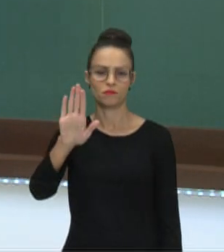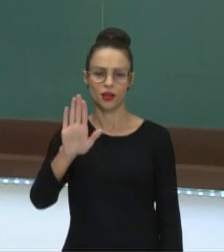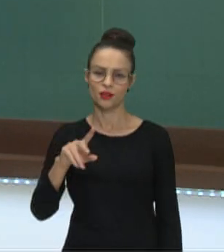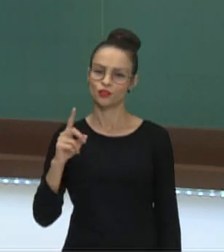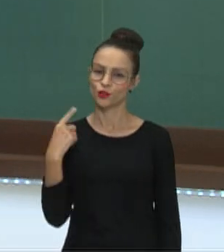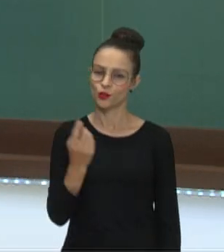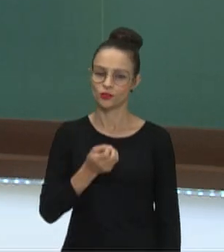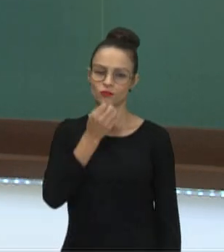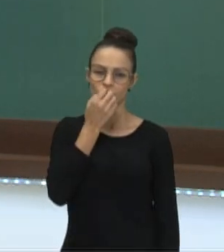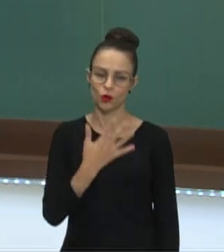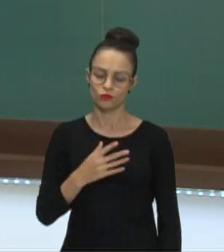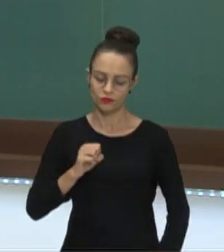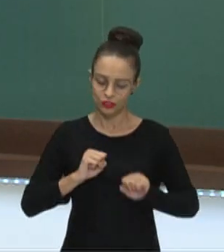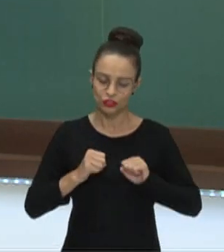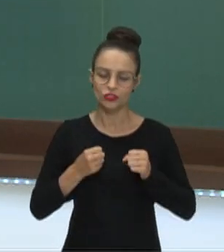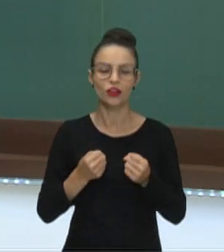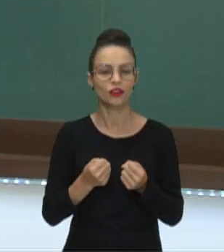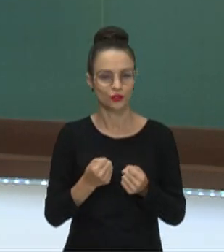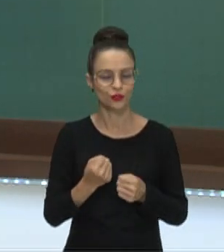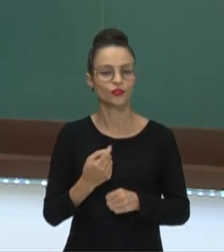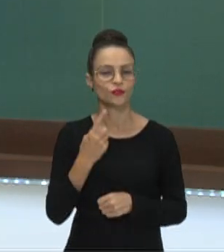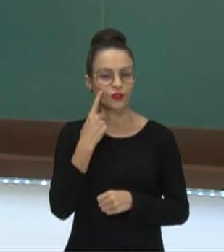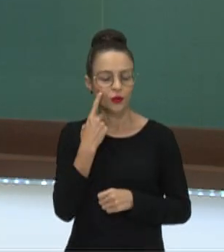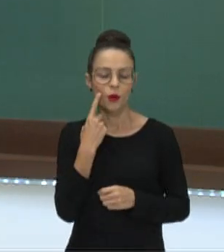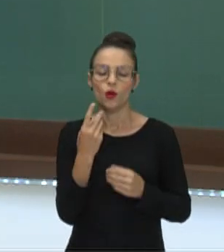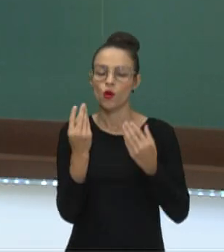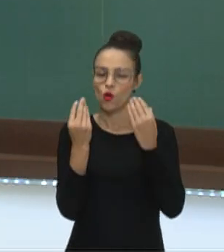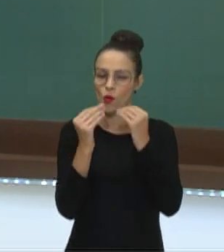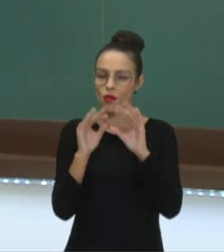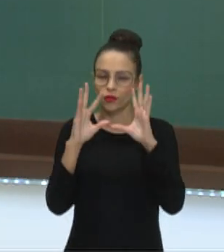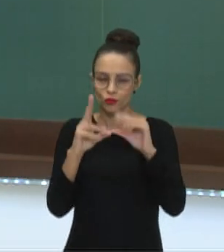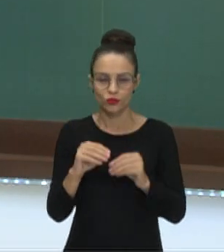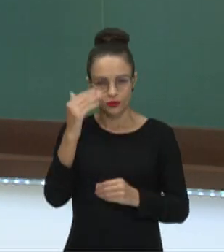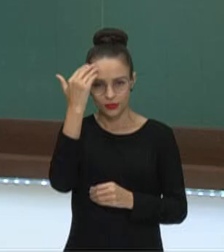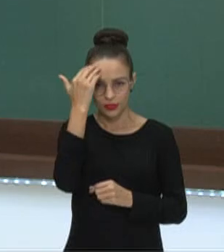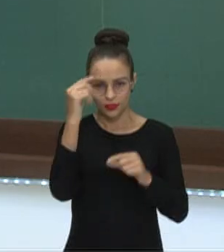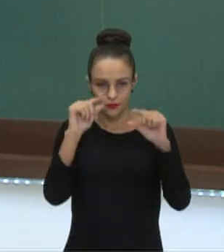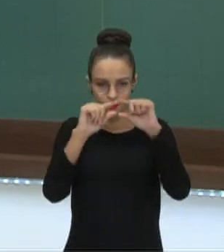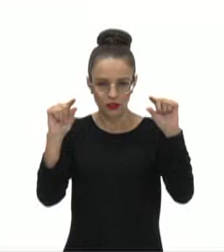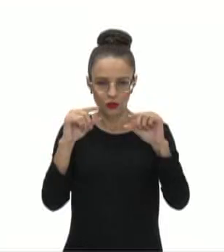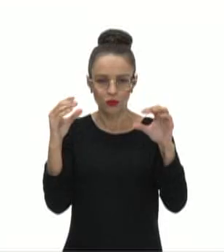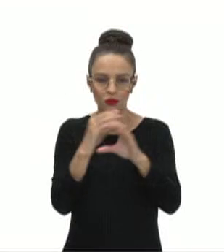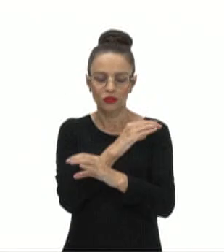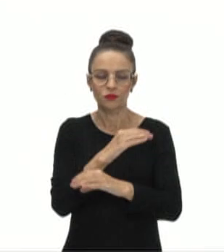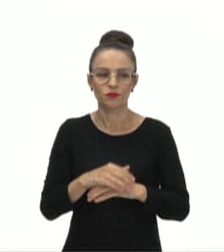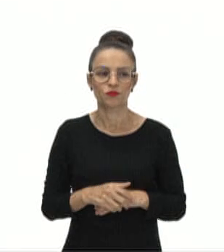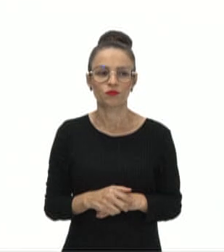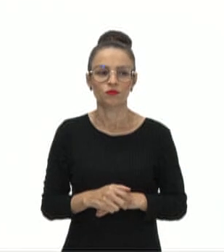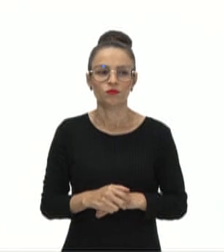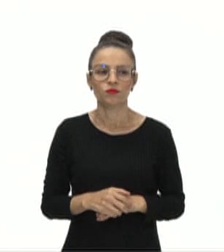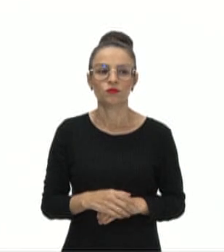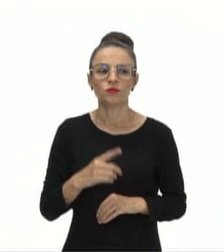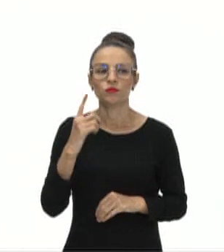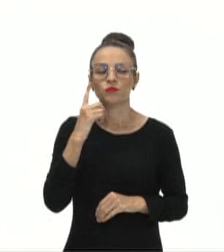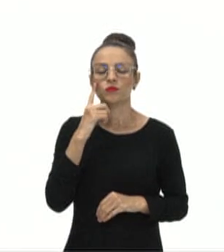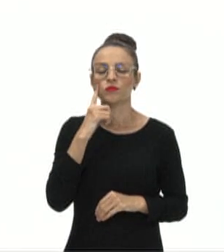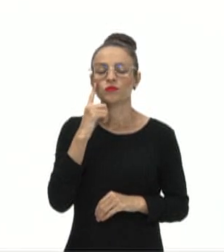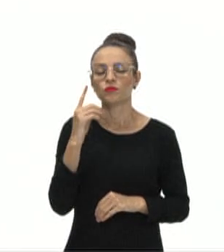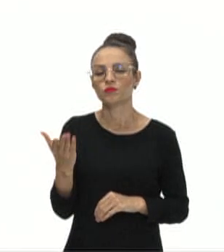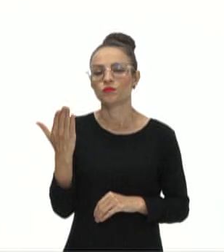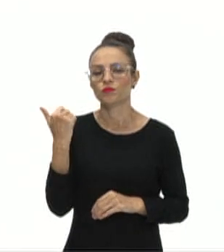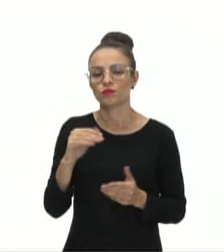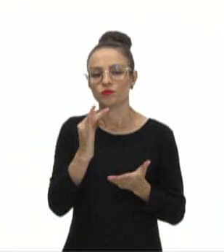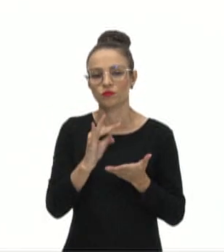muito bons, muito dedicados, a gente vai completar a frase toda e vai entender a frase toda. Então, vamos lá. Vamos conferir as respostas? Let's